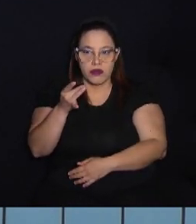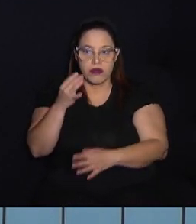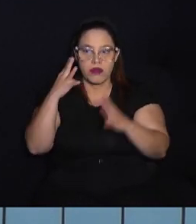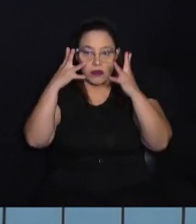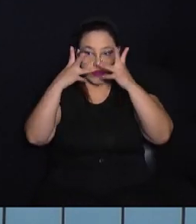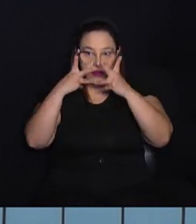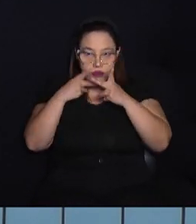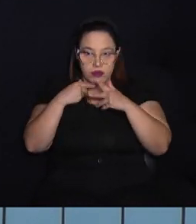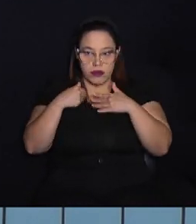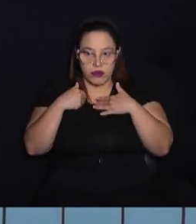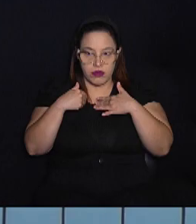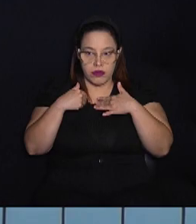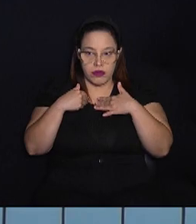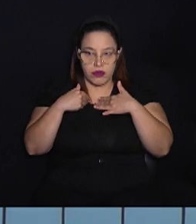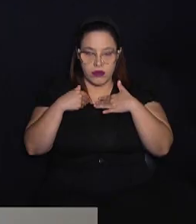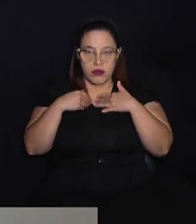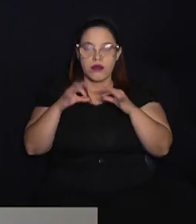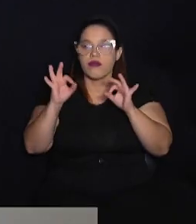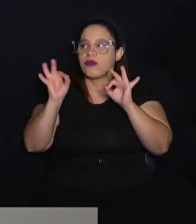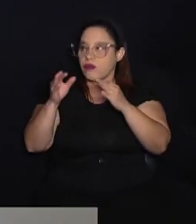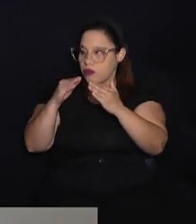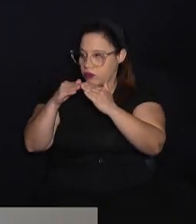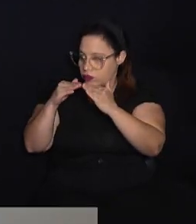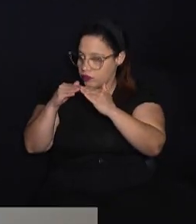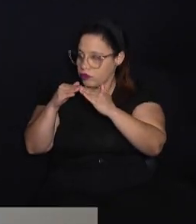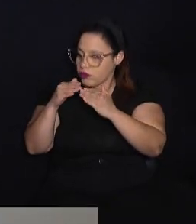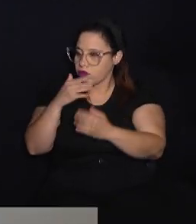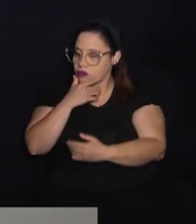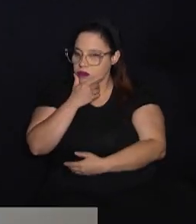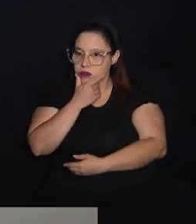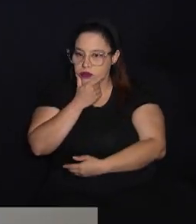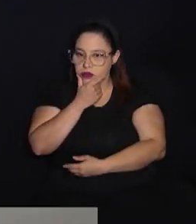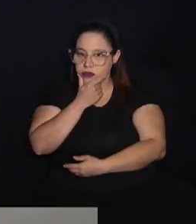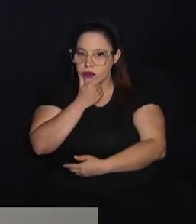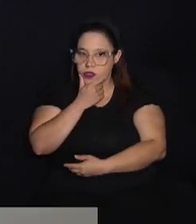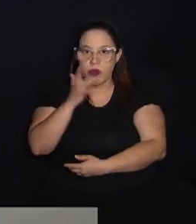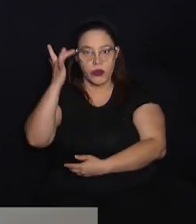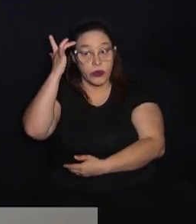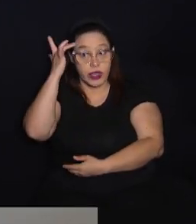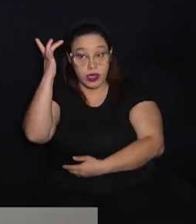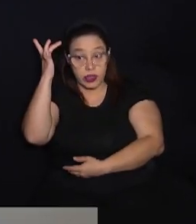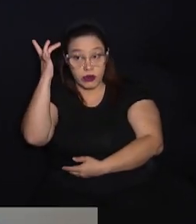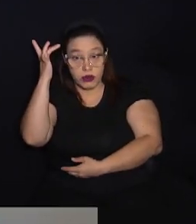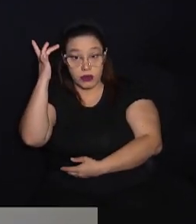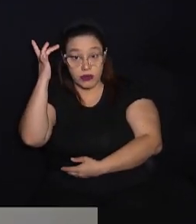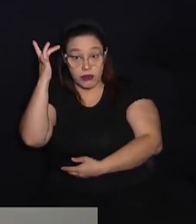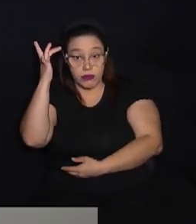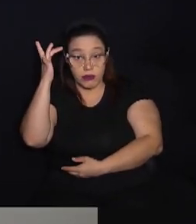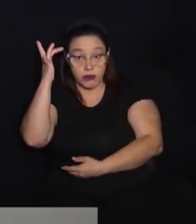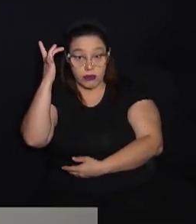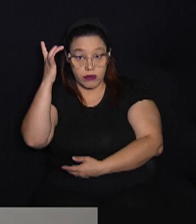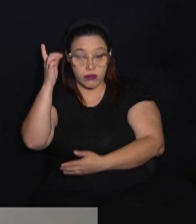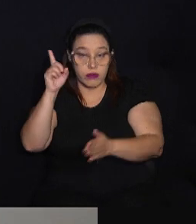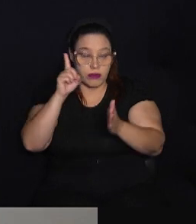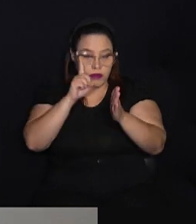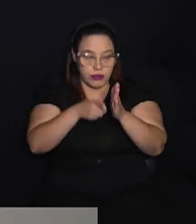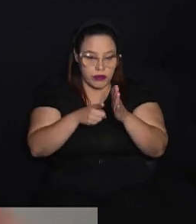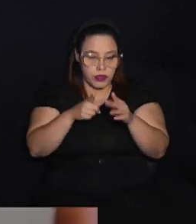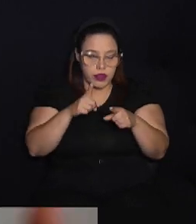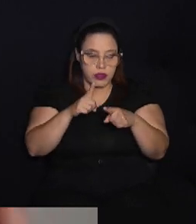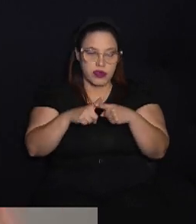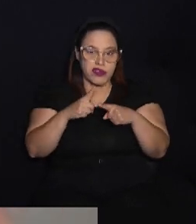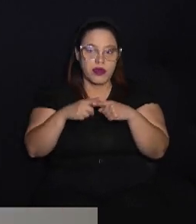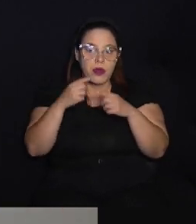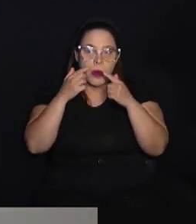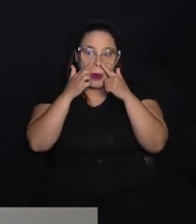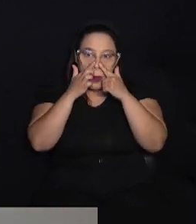regiões. exato. É mais fácil de diagnosticar, porque você vai ver essa